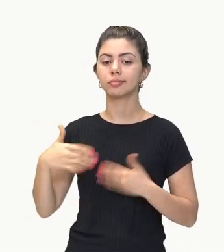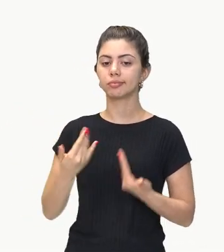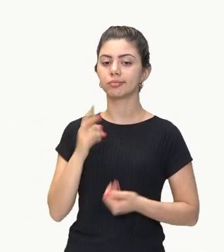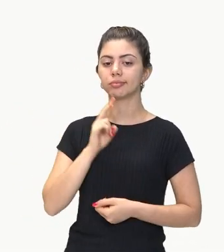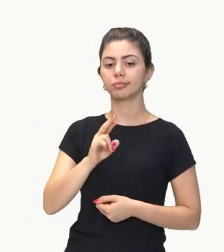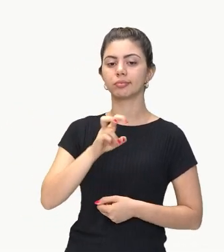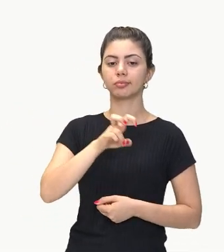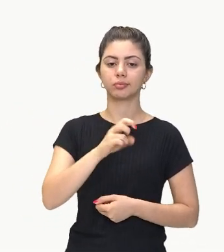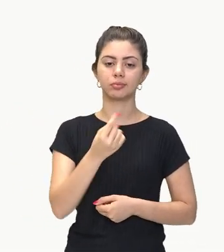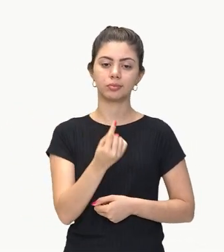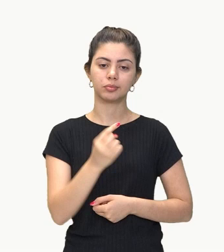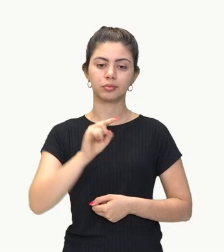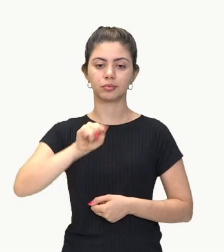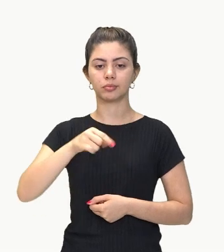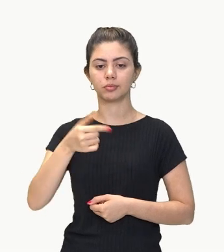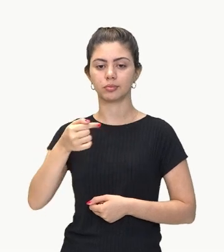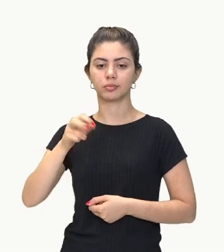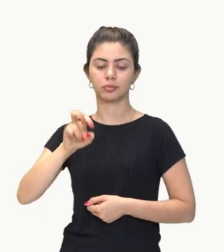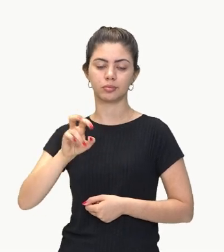R$